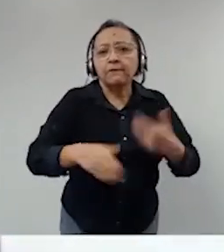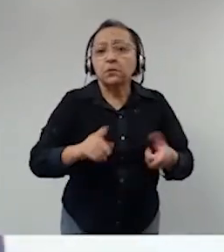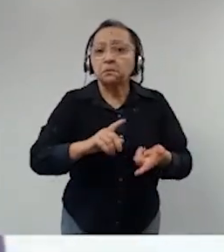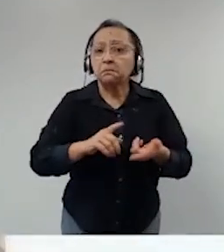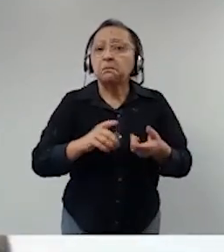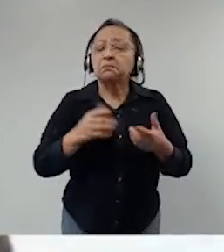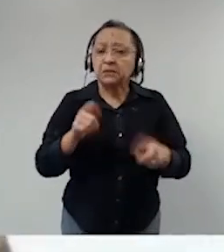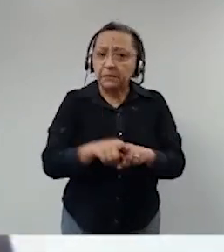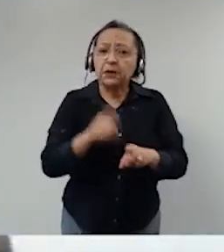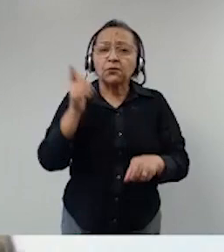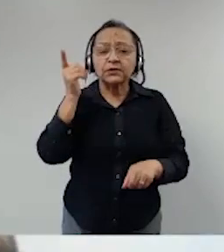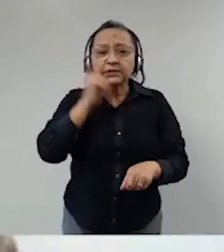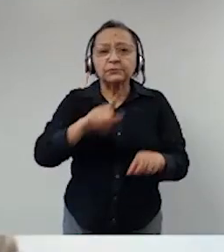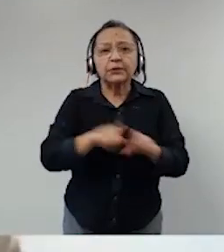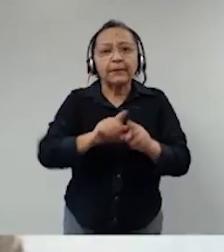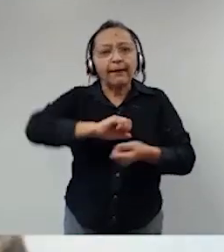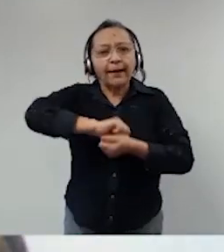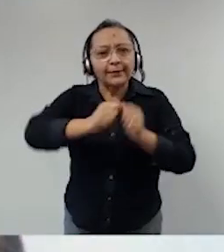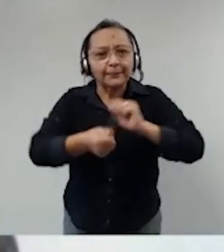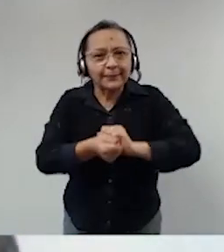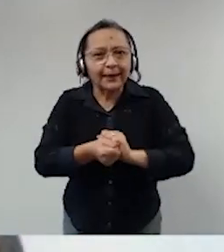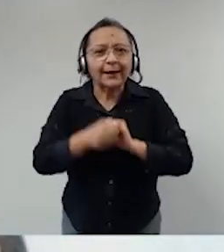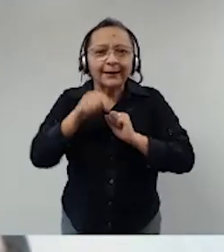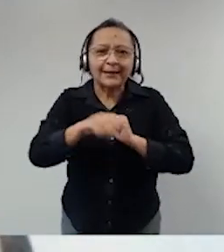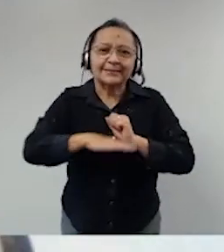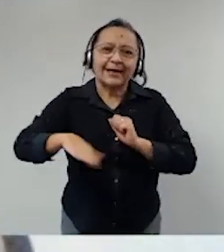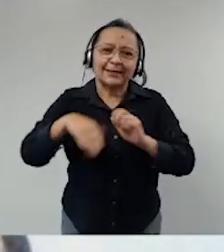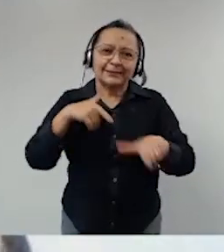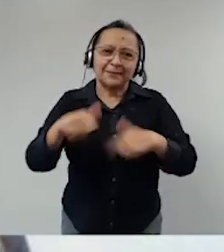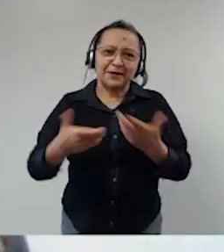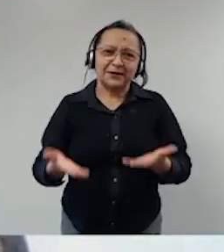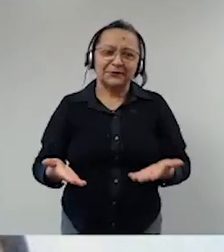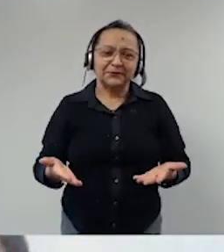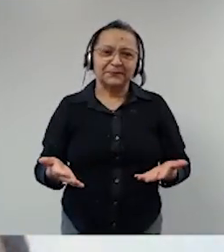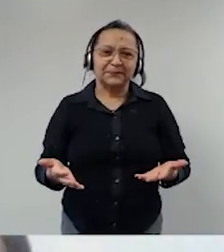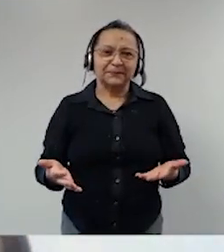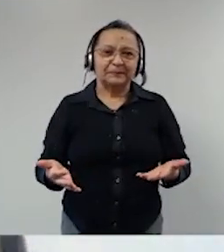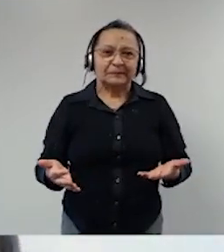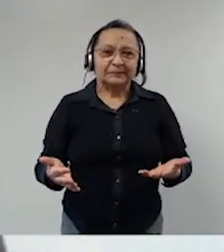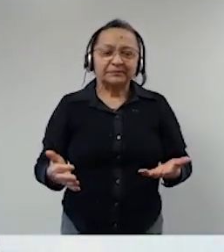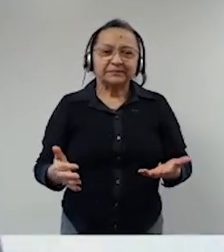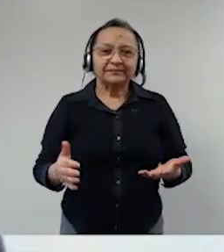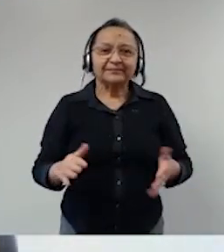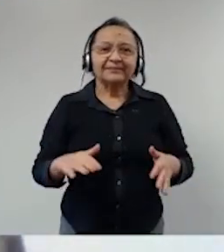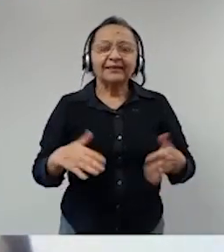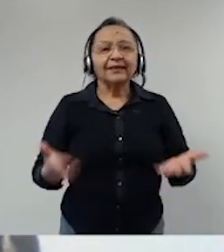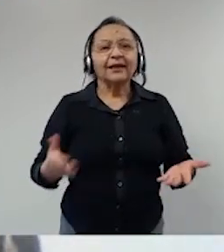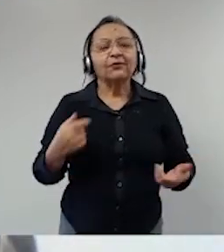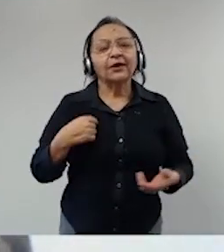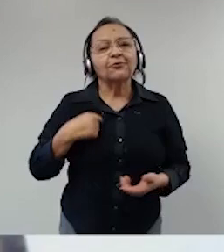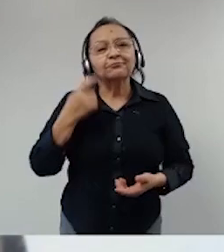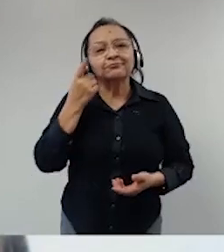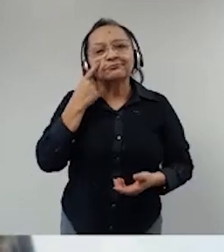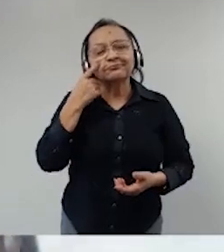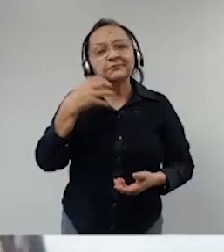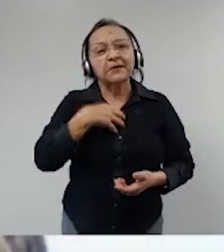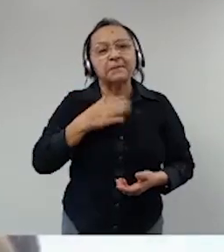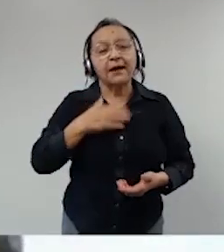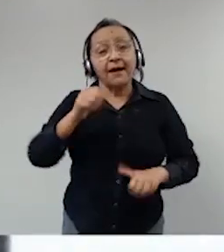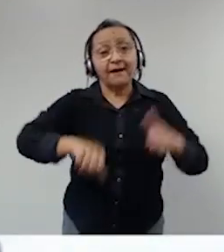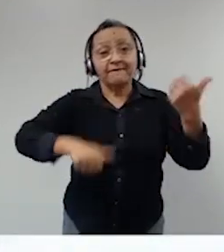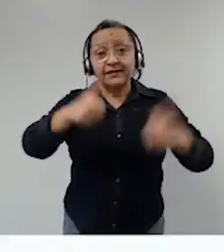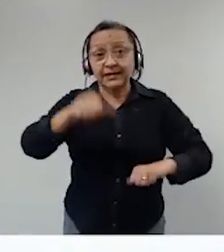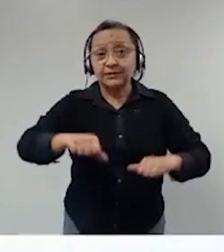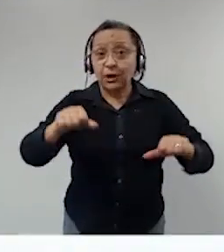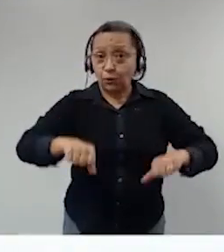e conseguimos também nos reinventar nesse ponto. Então, o que eu vejo de todo esse período